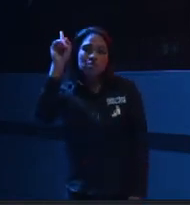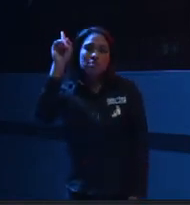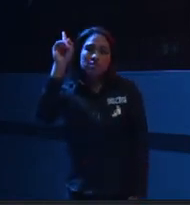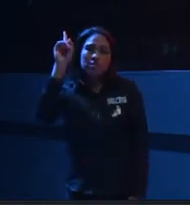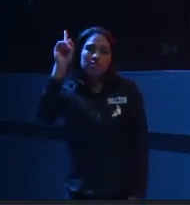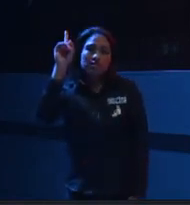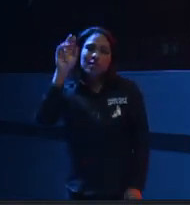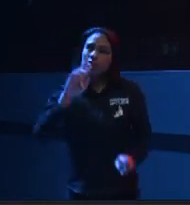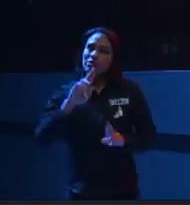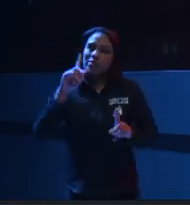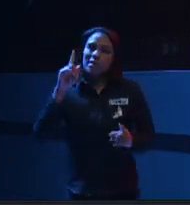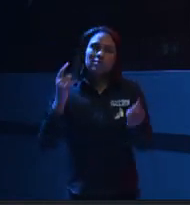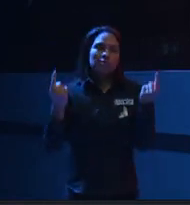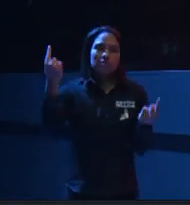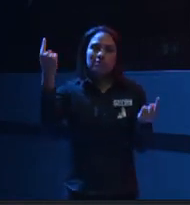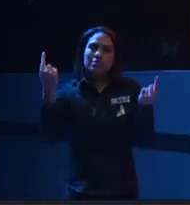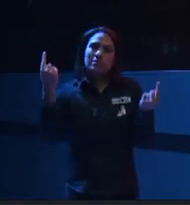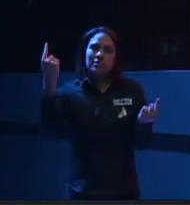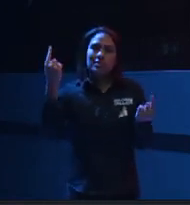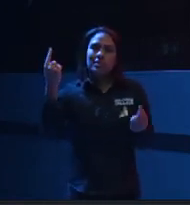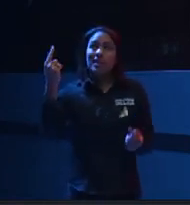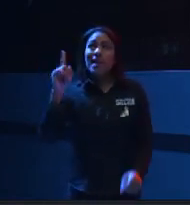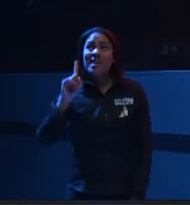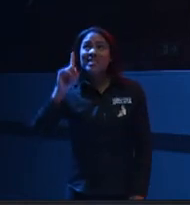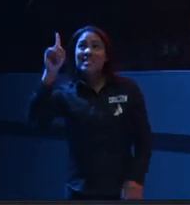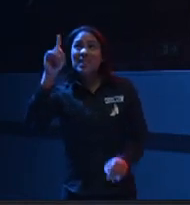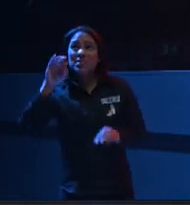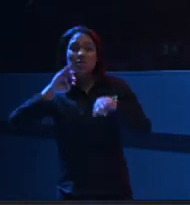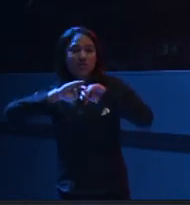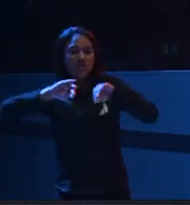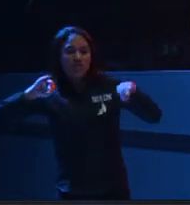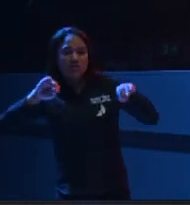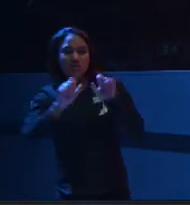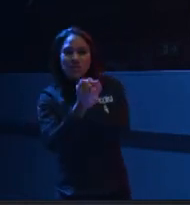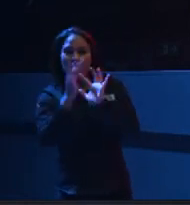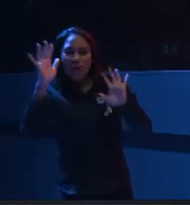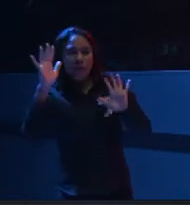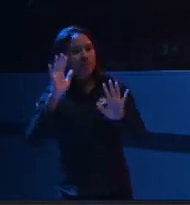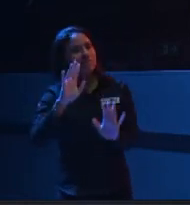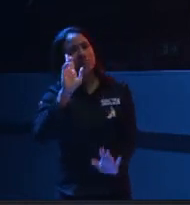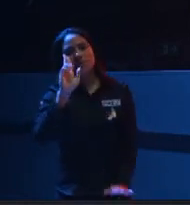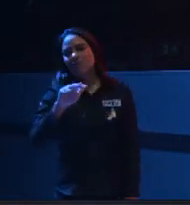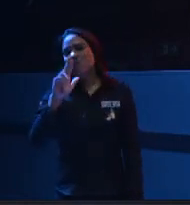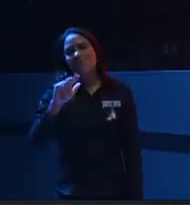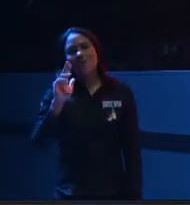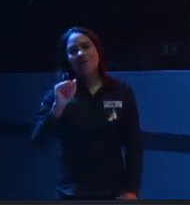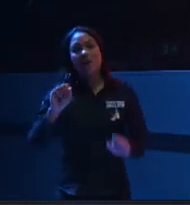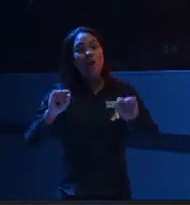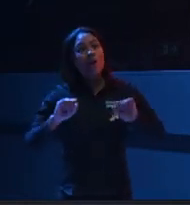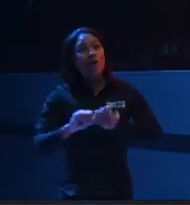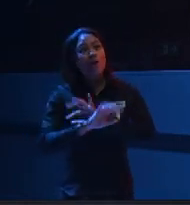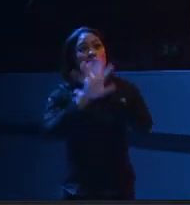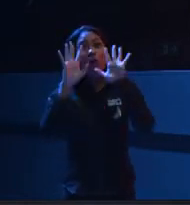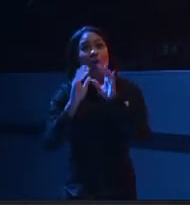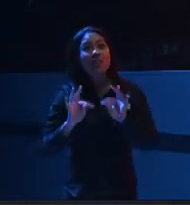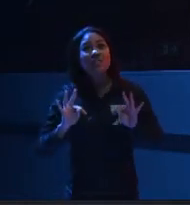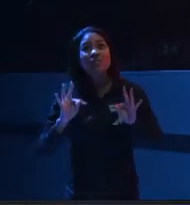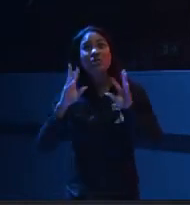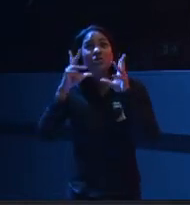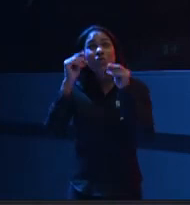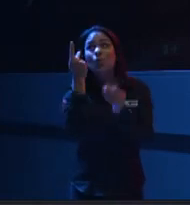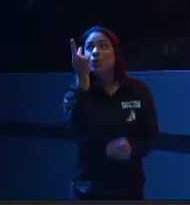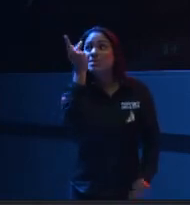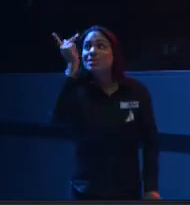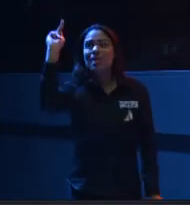e se Deus não divide a glória dele com ninguém ele quer ver a sua fé nele Você precisa organizar sua